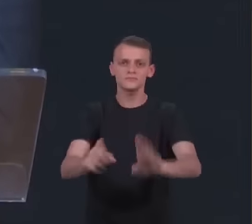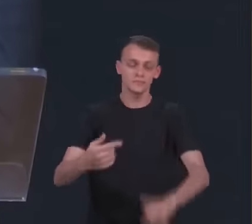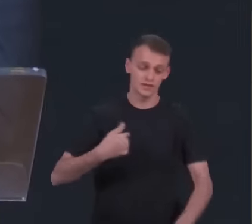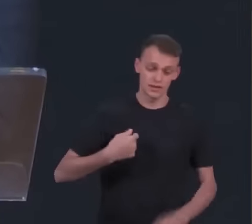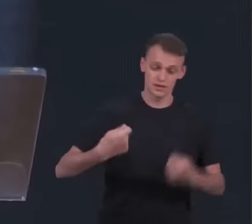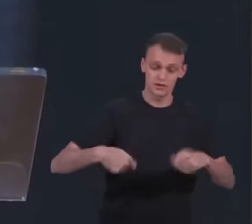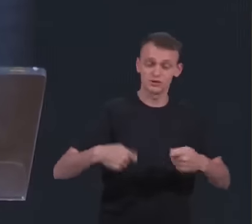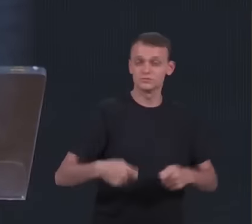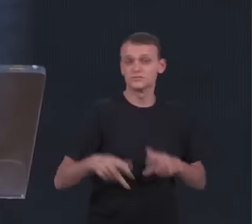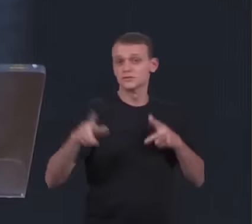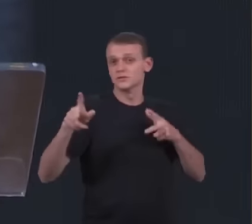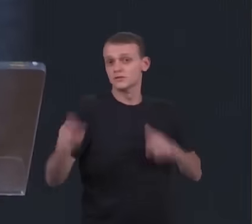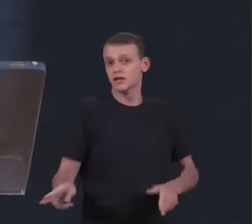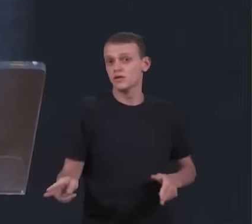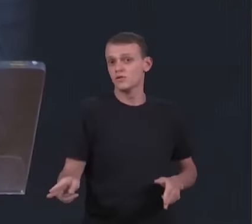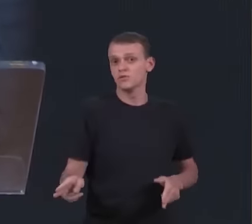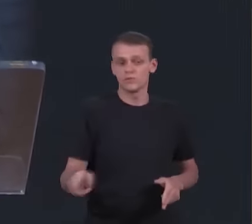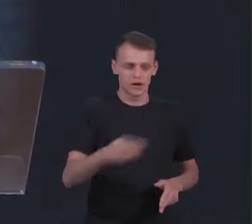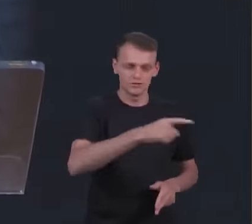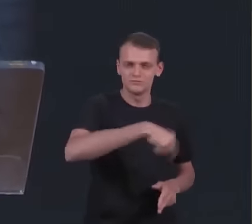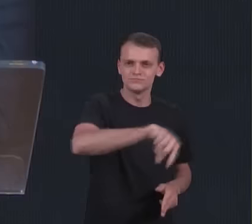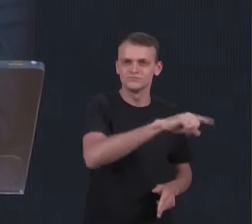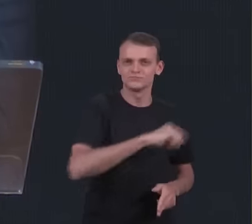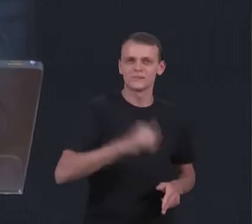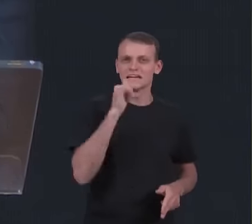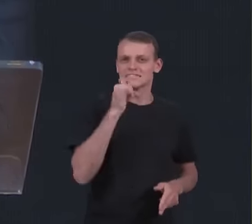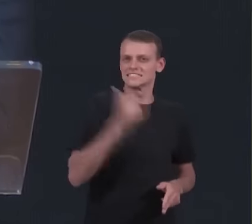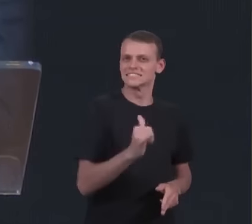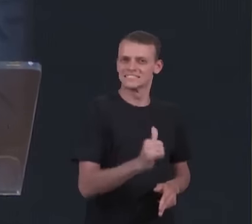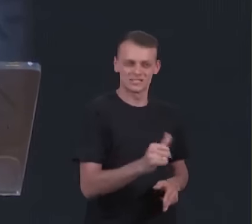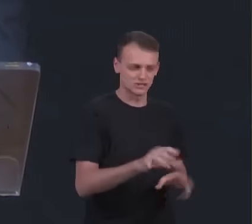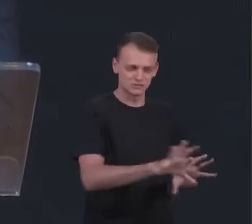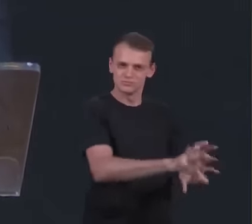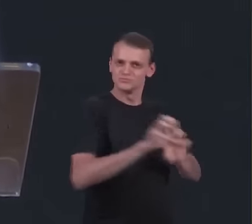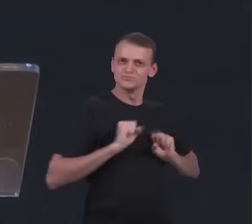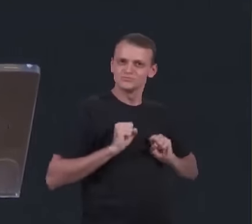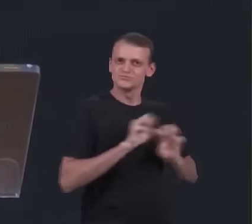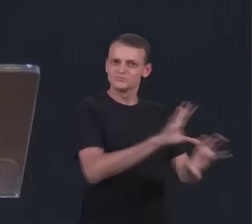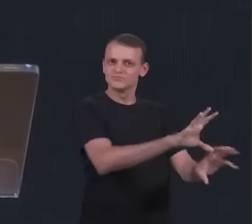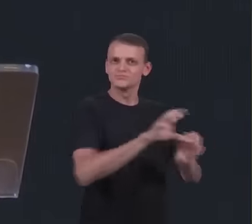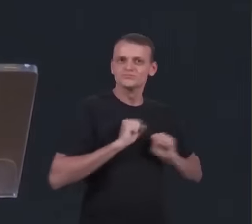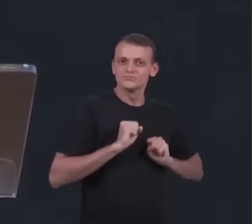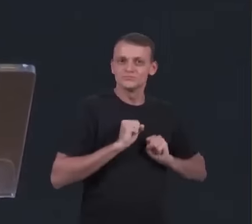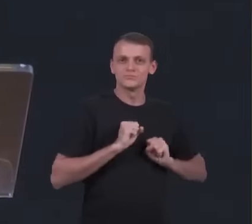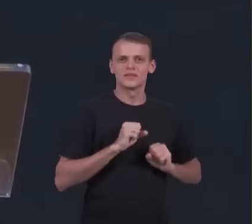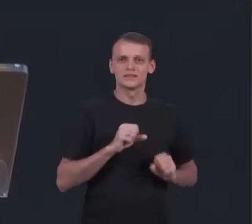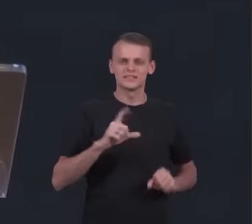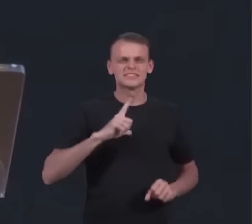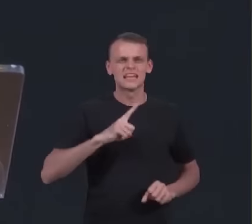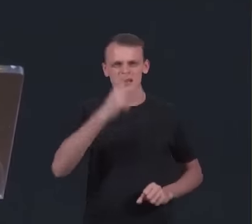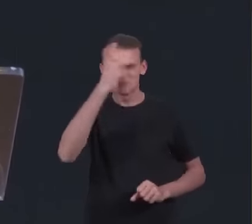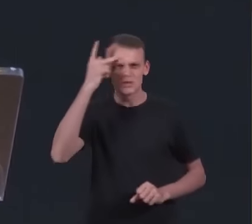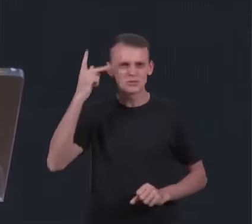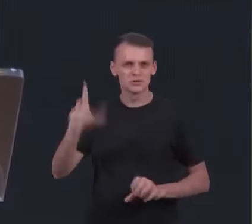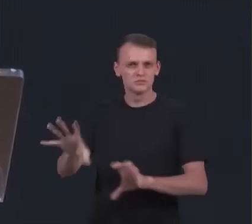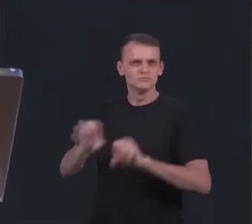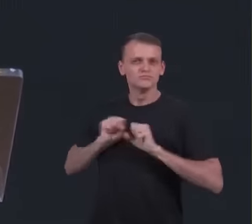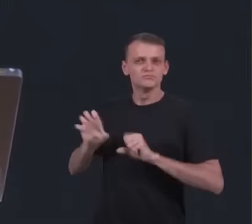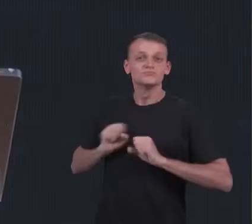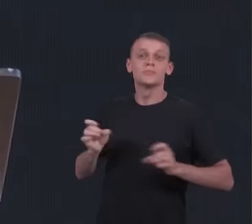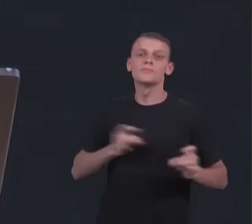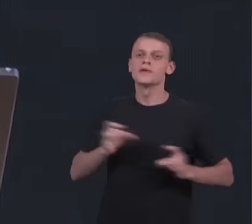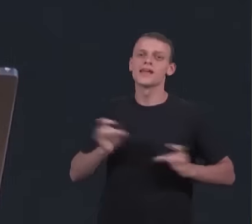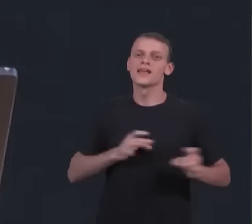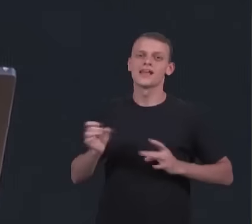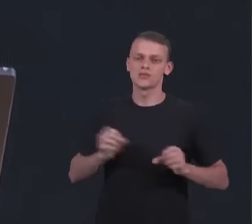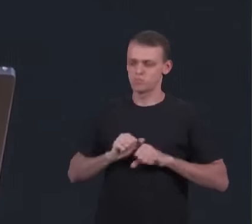mesma frequência. Frequência é a palavra desse tempo de pandemia. Tem gente numa frequência do medo, que quer